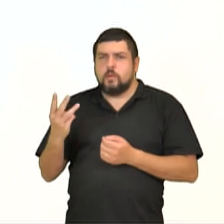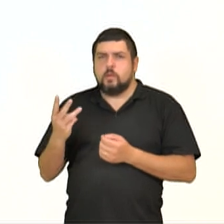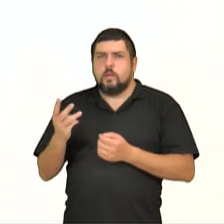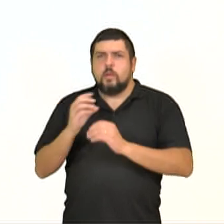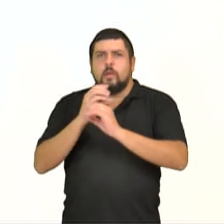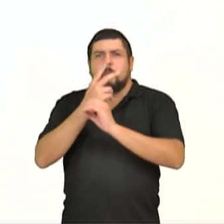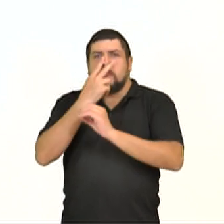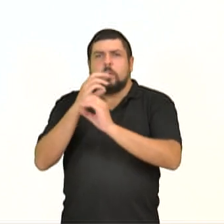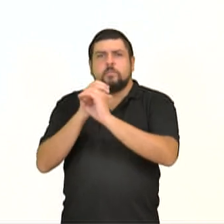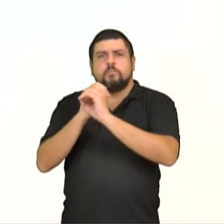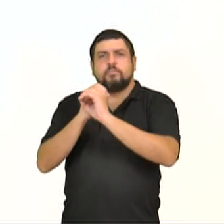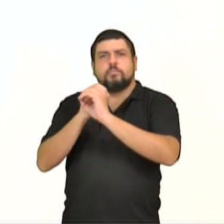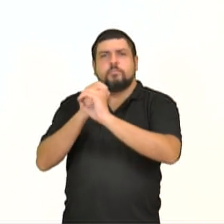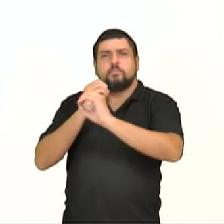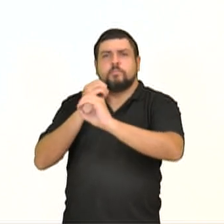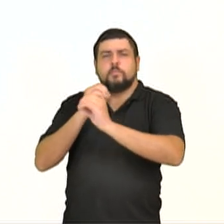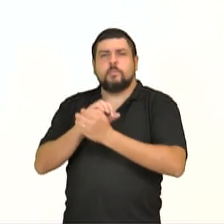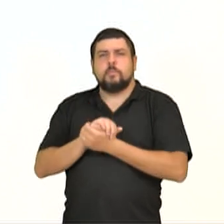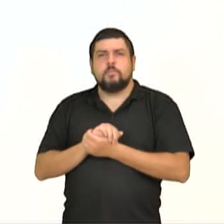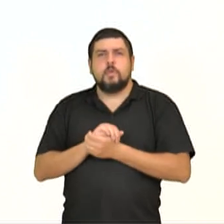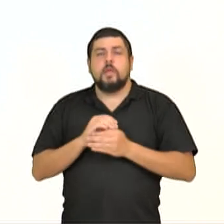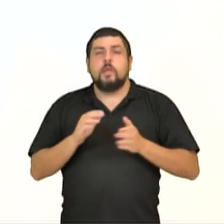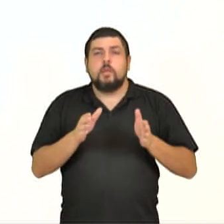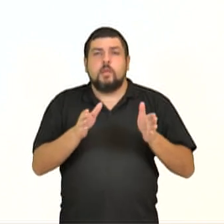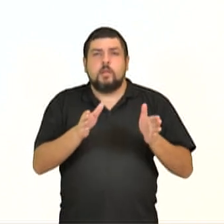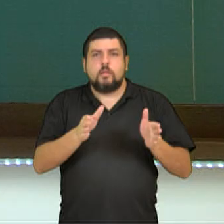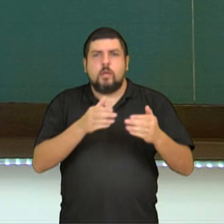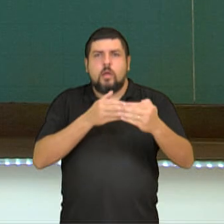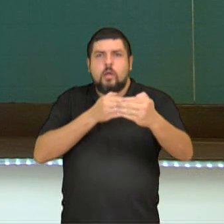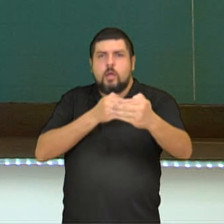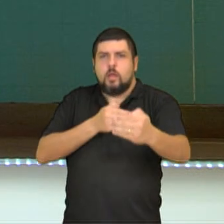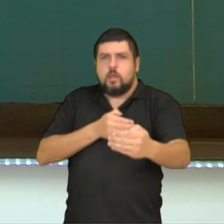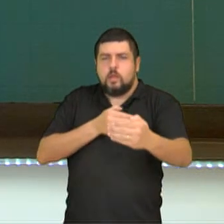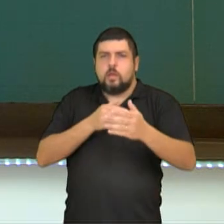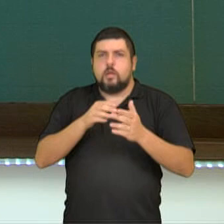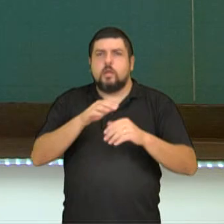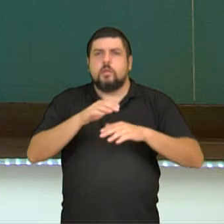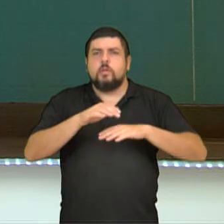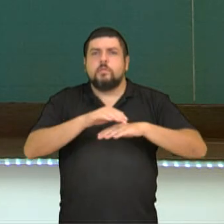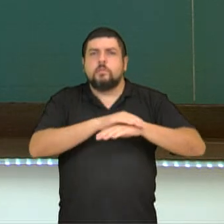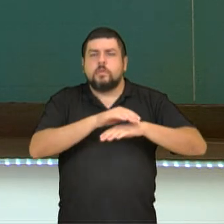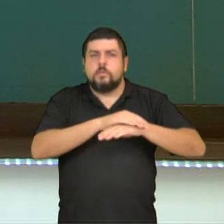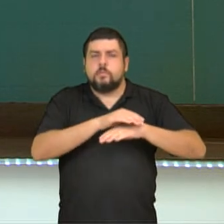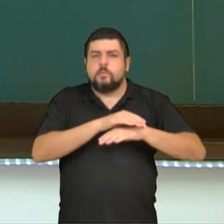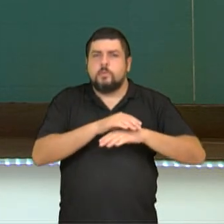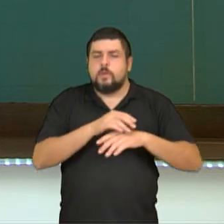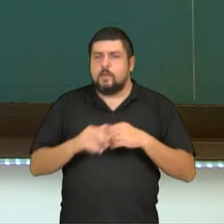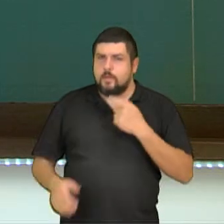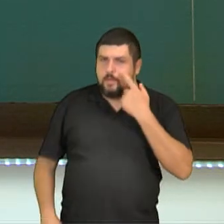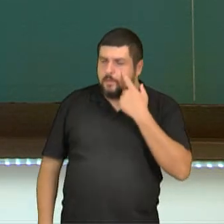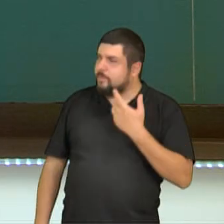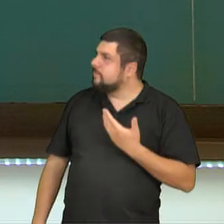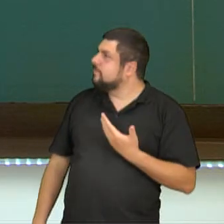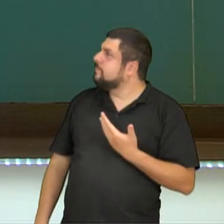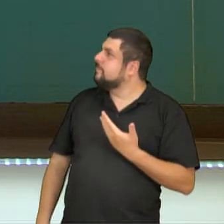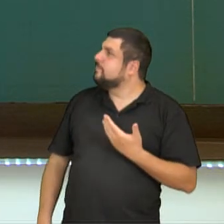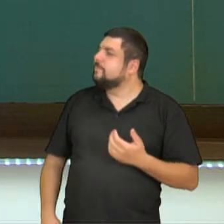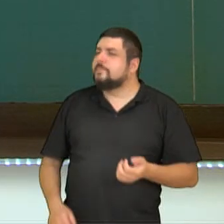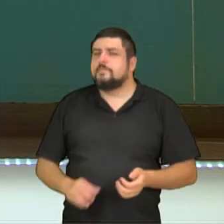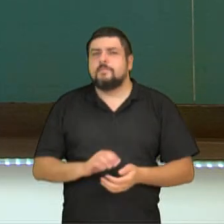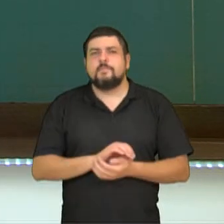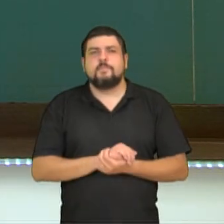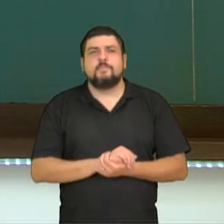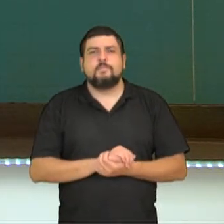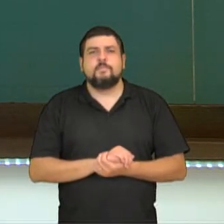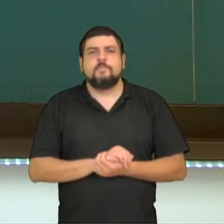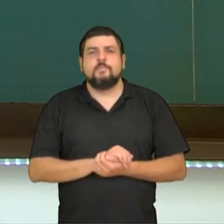Então, a planificação da caixa de sapato, ou seja, a caixa de sapato desmontada, seria essa daqui, certo? Muito bem.